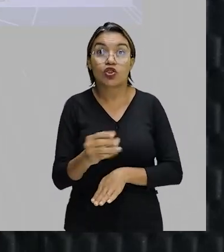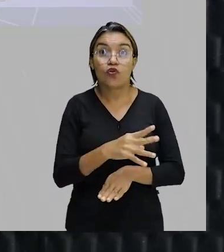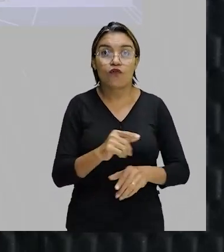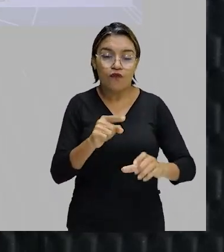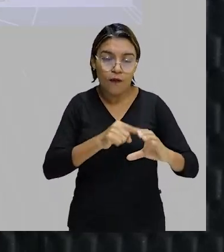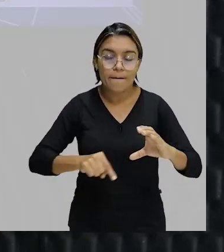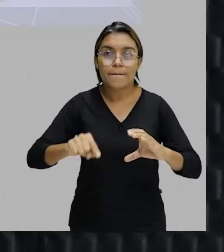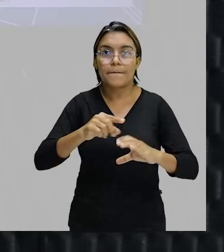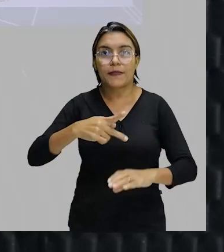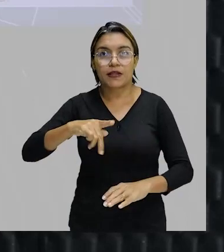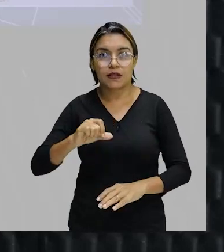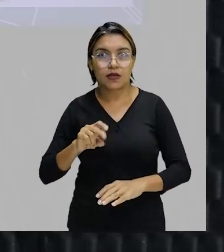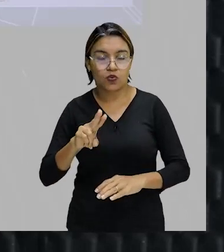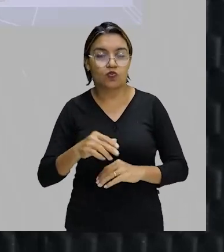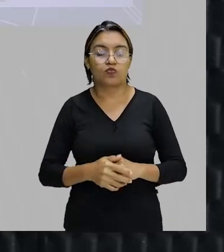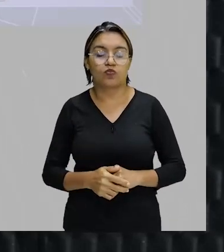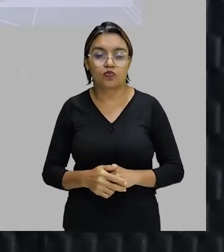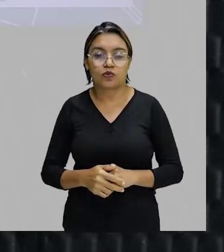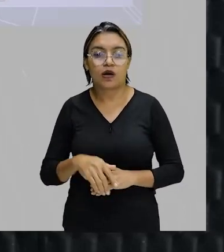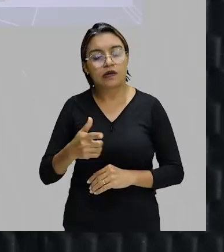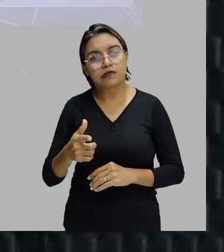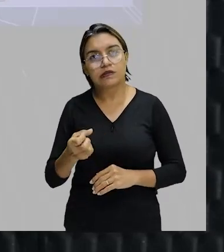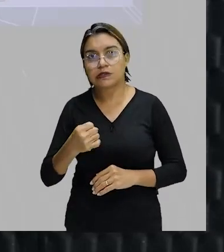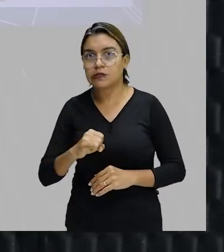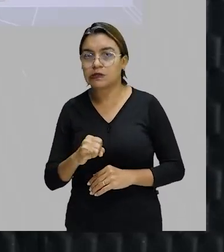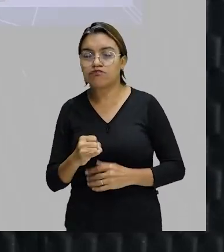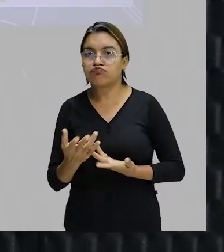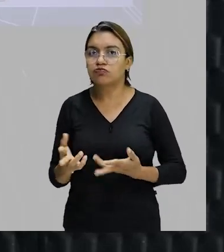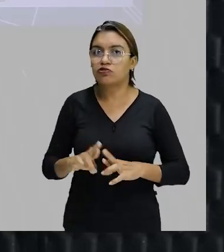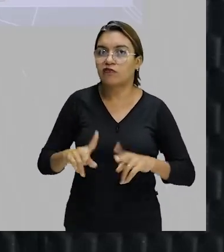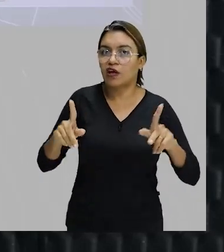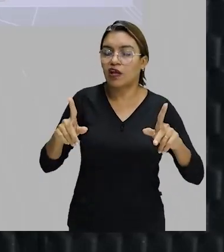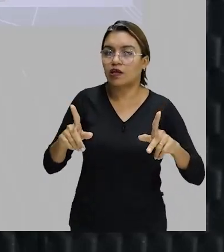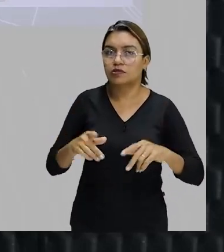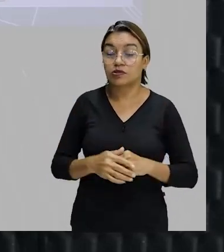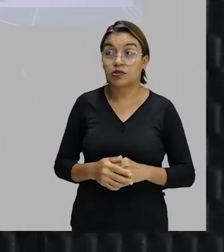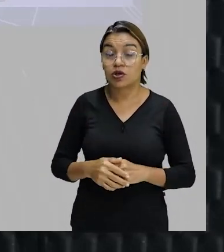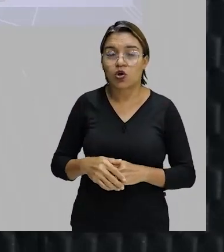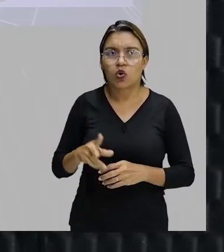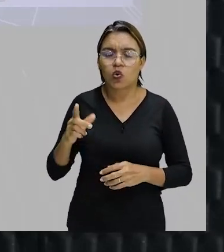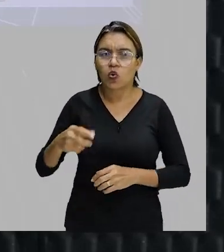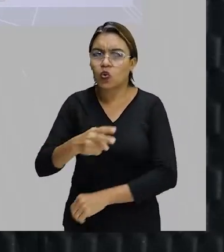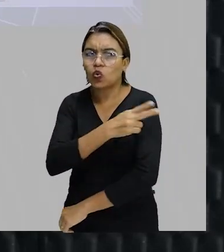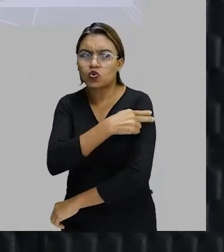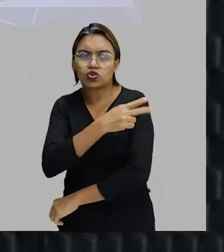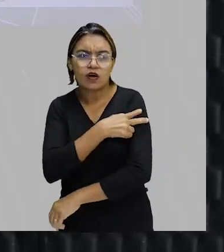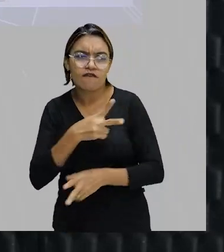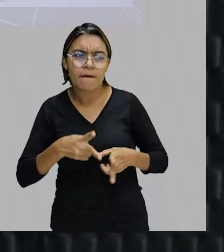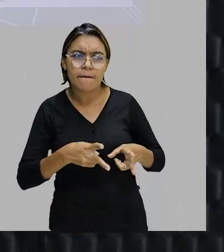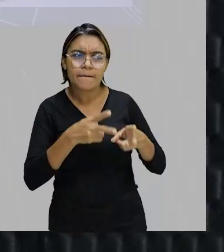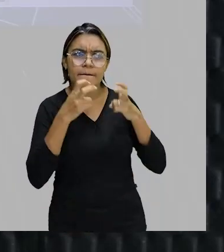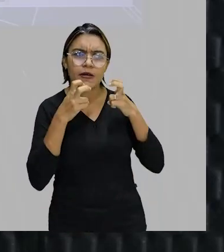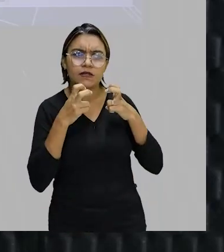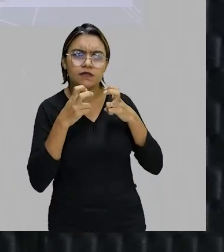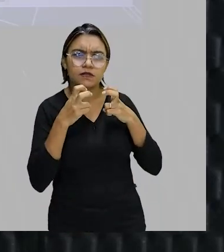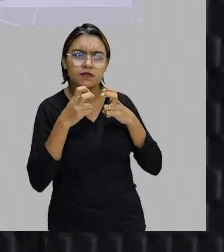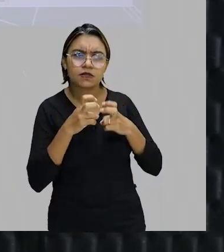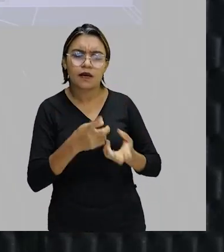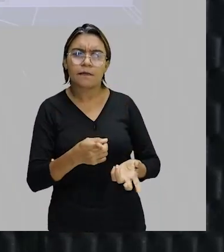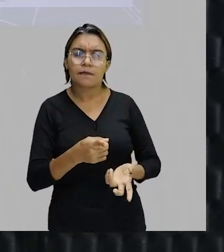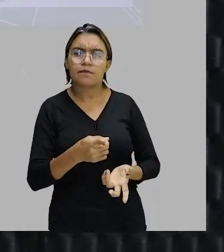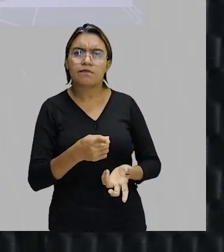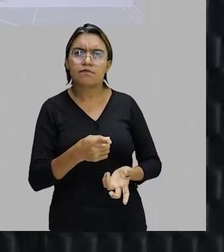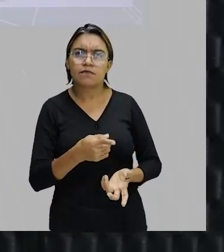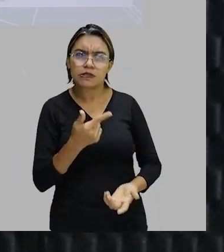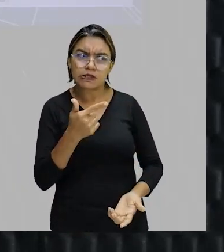o cara não conseguir fazer? O pneu vai incompleto e o chefe vai perceber, ou seja, ele chama a atenção do seu funcionário.